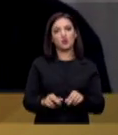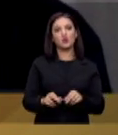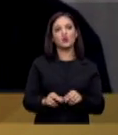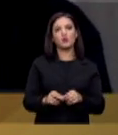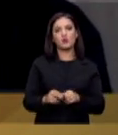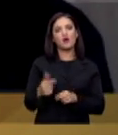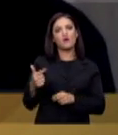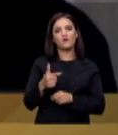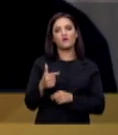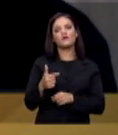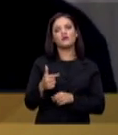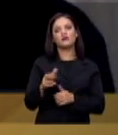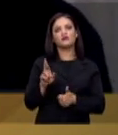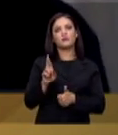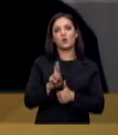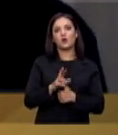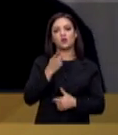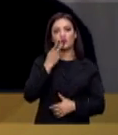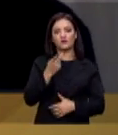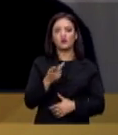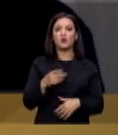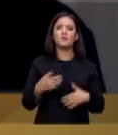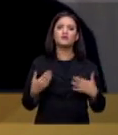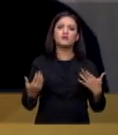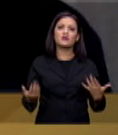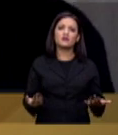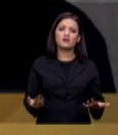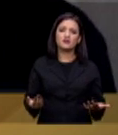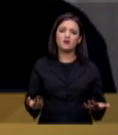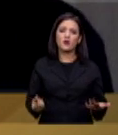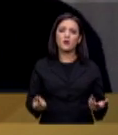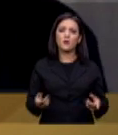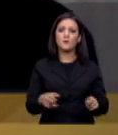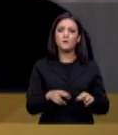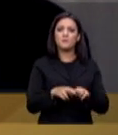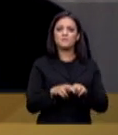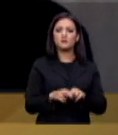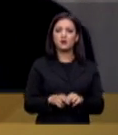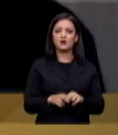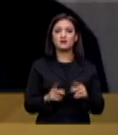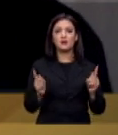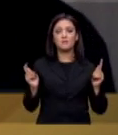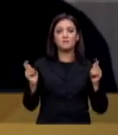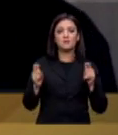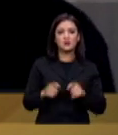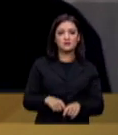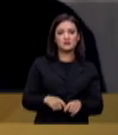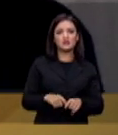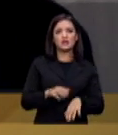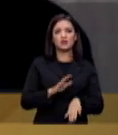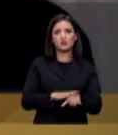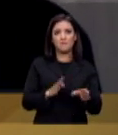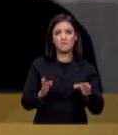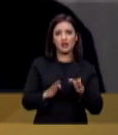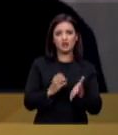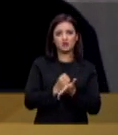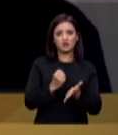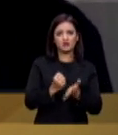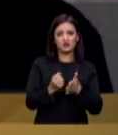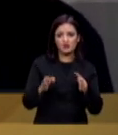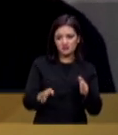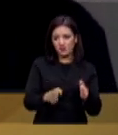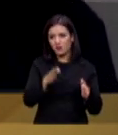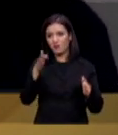vice-procurador-geral da República. Por isso, a possibilidade genérica de extensão do prazo de contratação